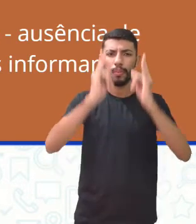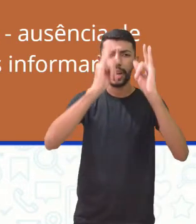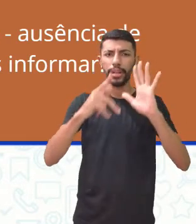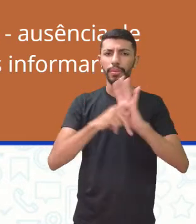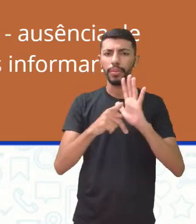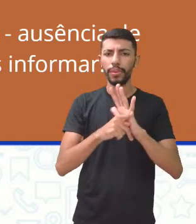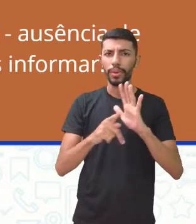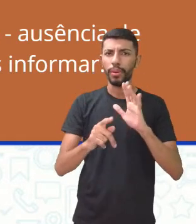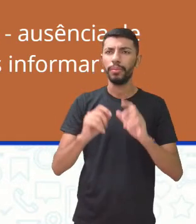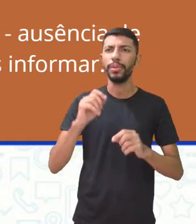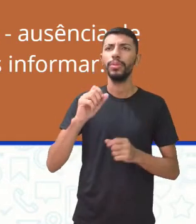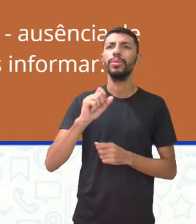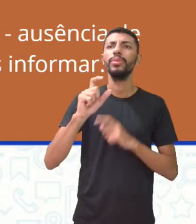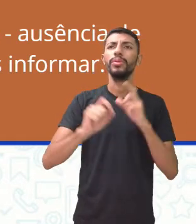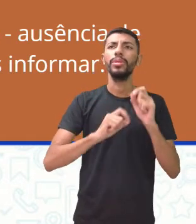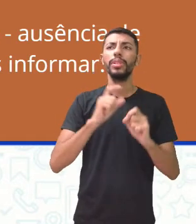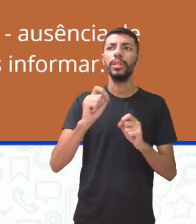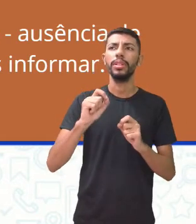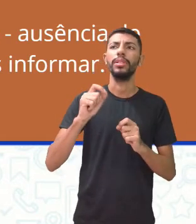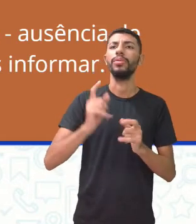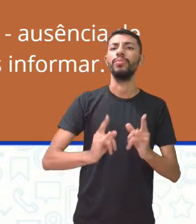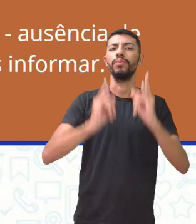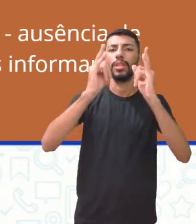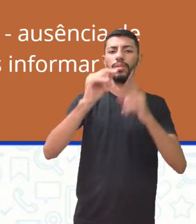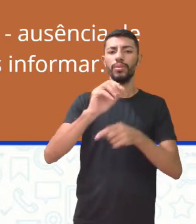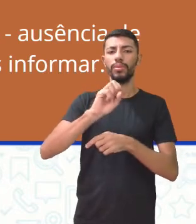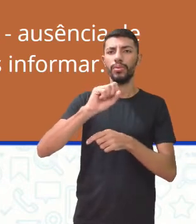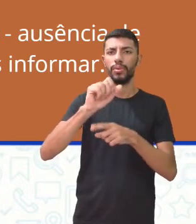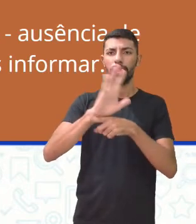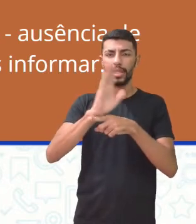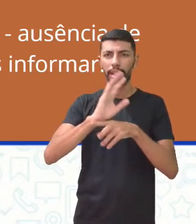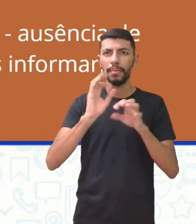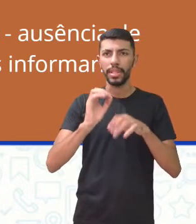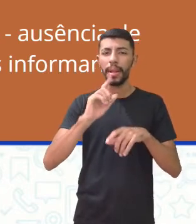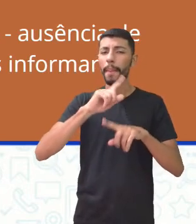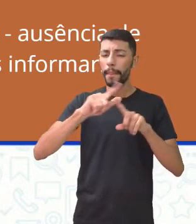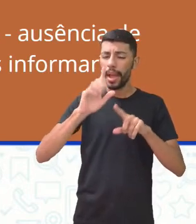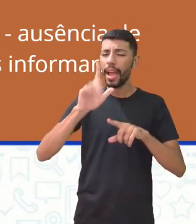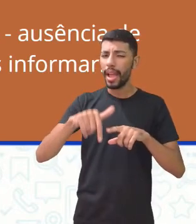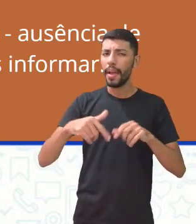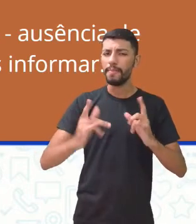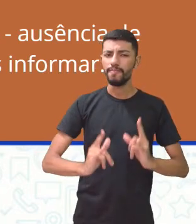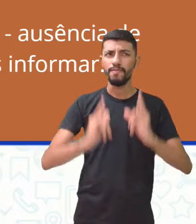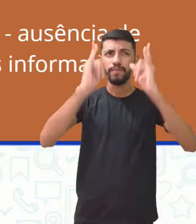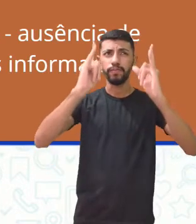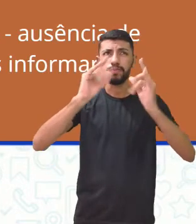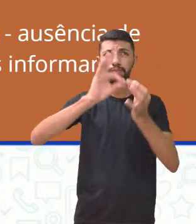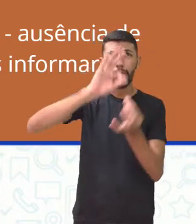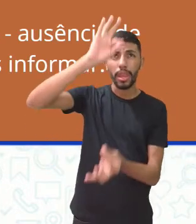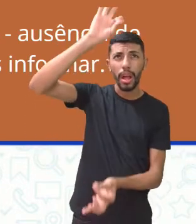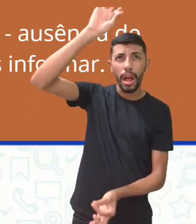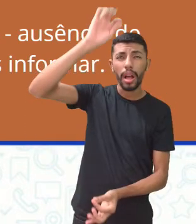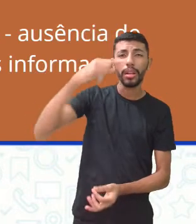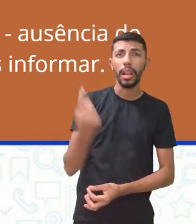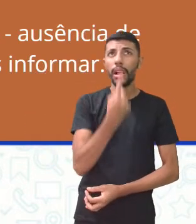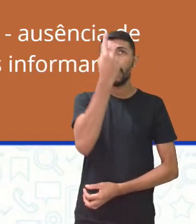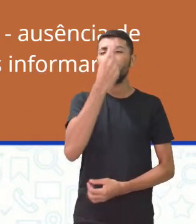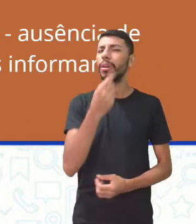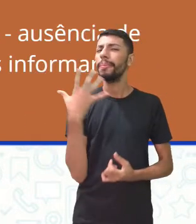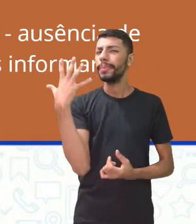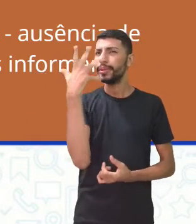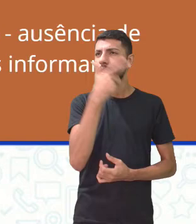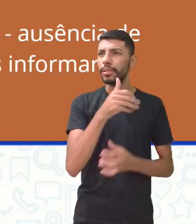aqui na Conde da Boa Vista, mas ele é um prédio grande, né? Monumental, bem bonito. Então, a arte que está sendo retratada nesse cartaz,